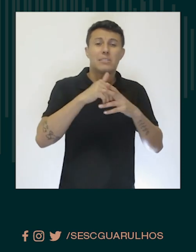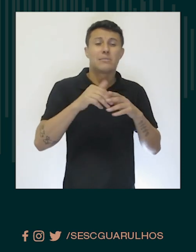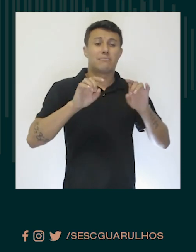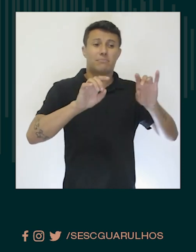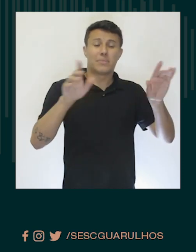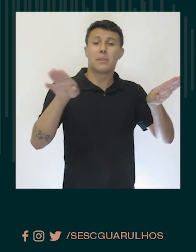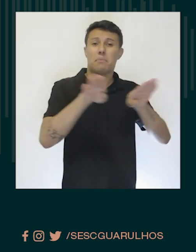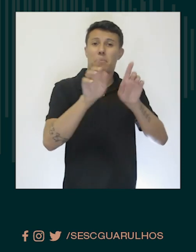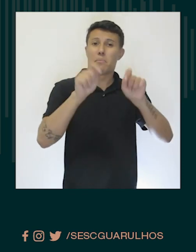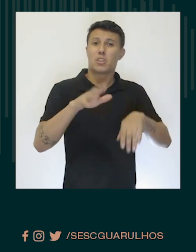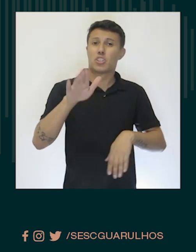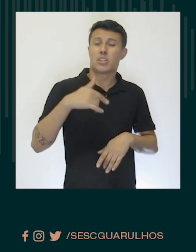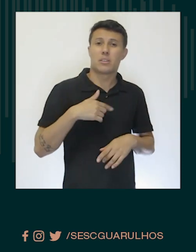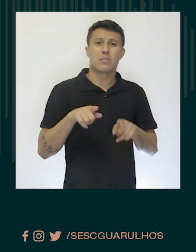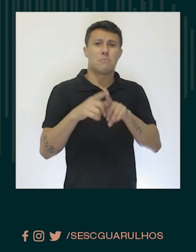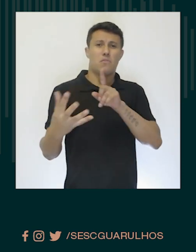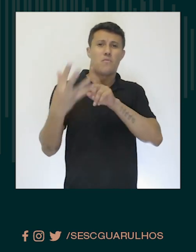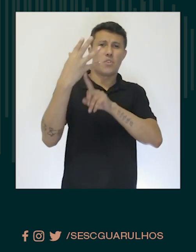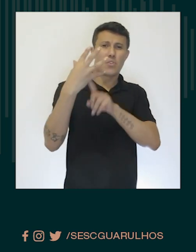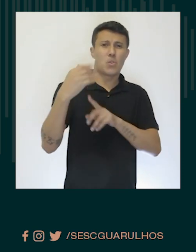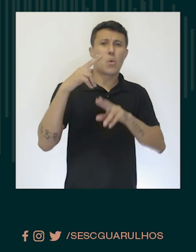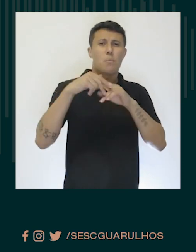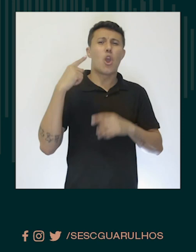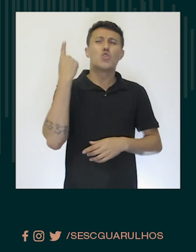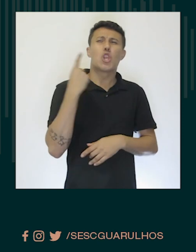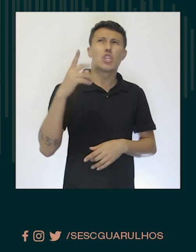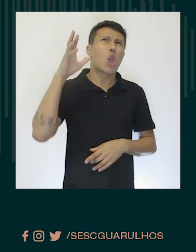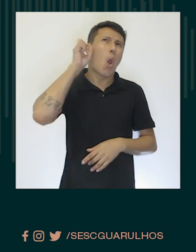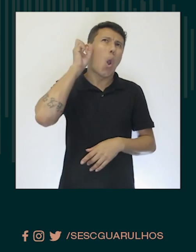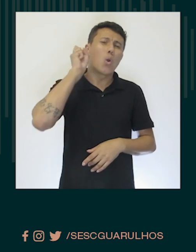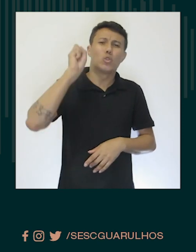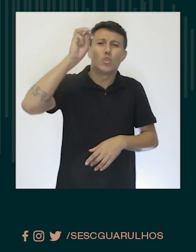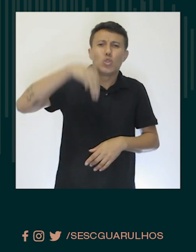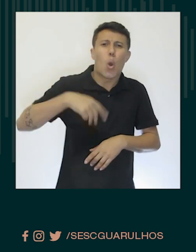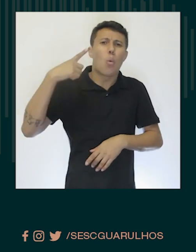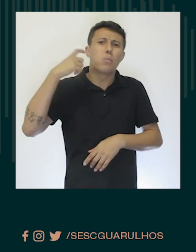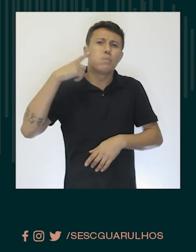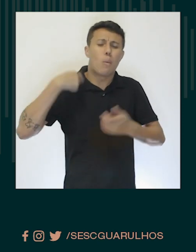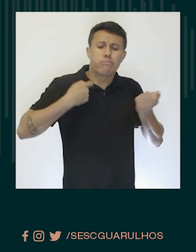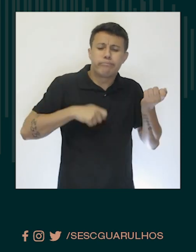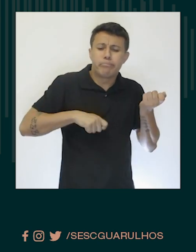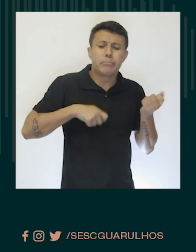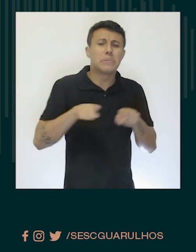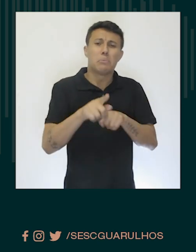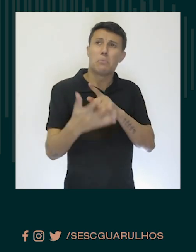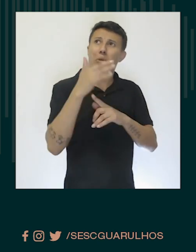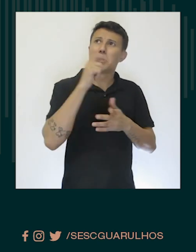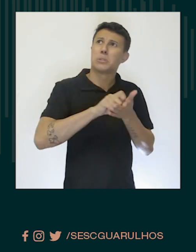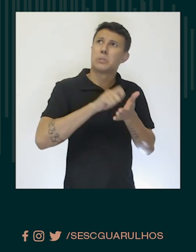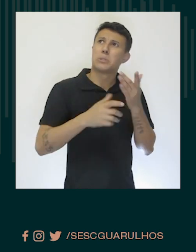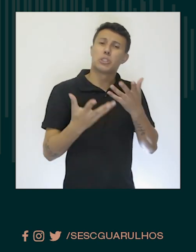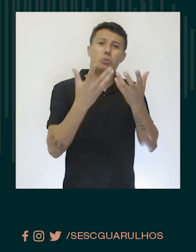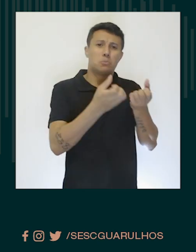na hora que eu fui fazer um som sozinho, fazer umas rimas. Acho que foi ele, cara, que colocou o primeiro beat ali na minha mão. Então, Joe Produz,